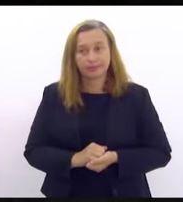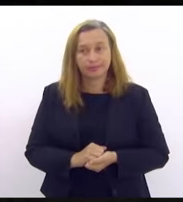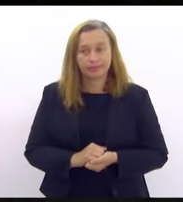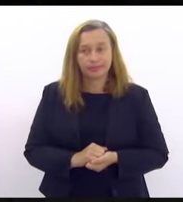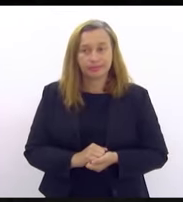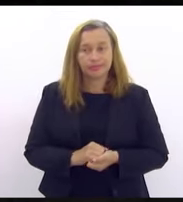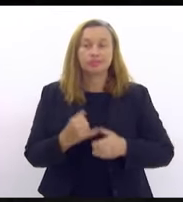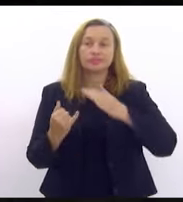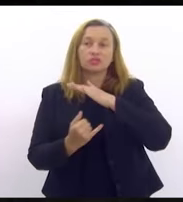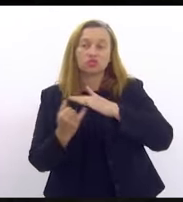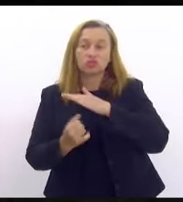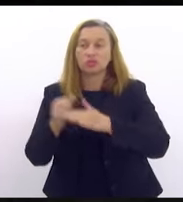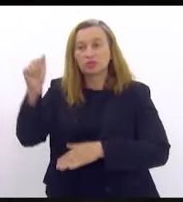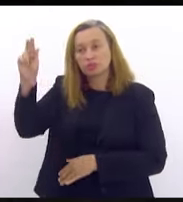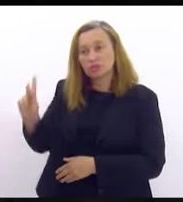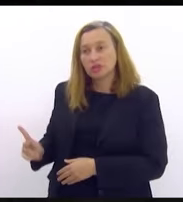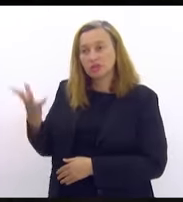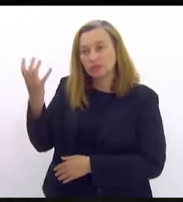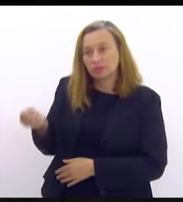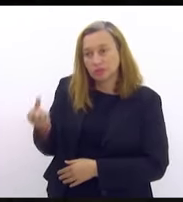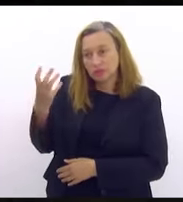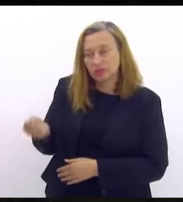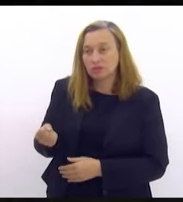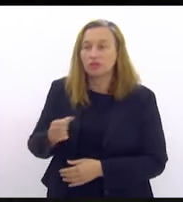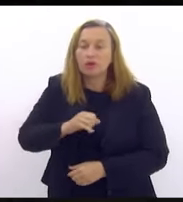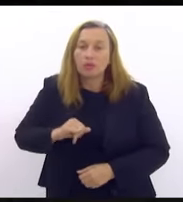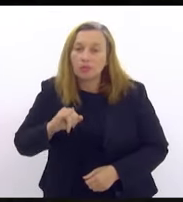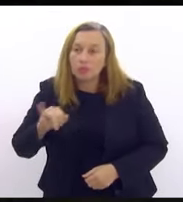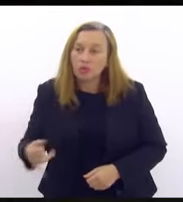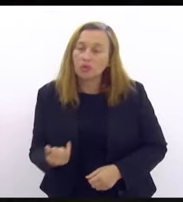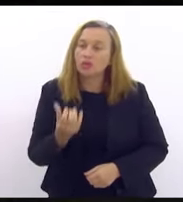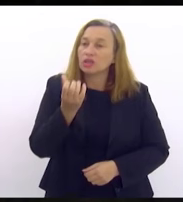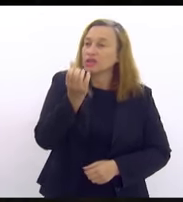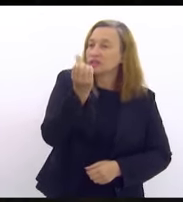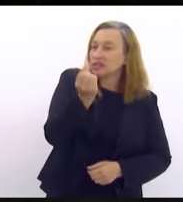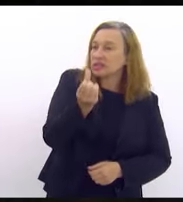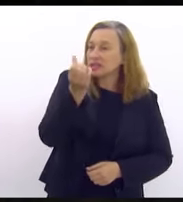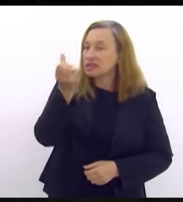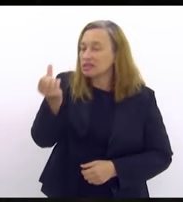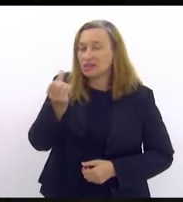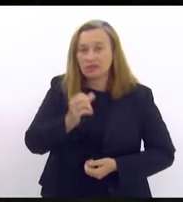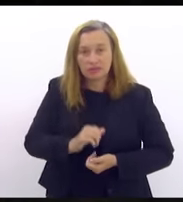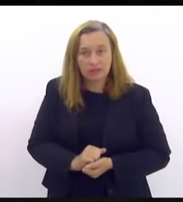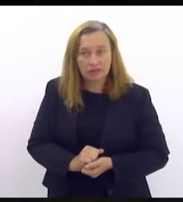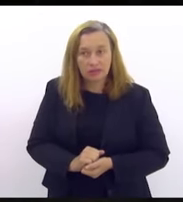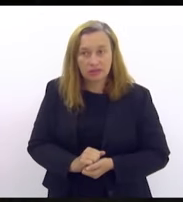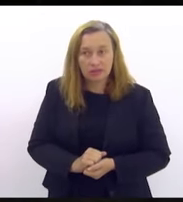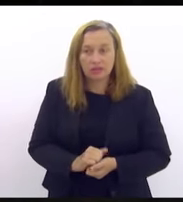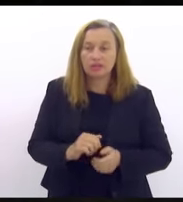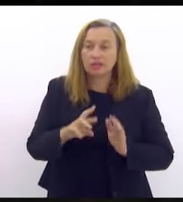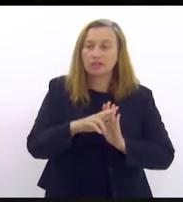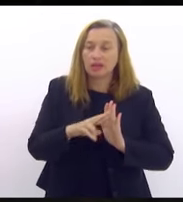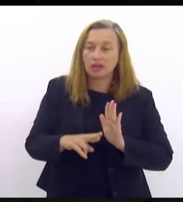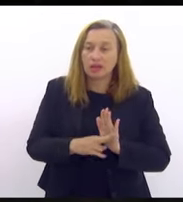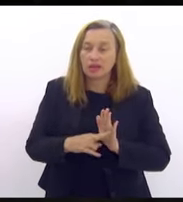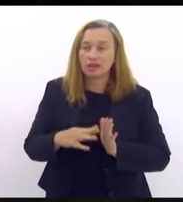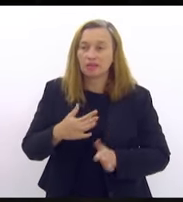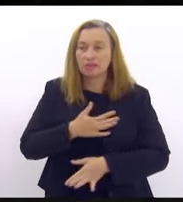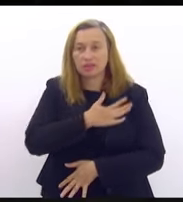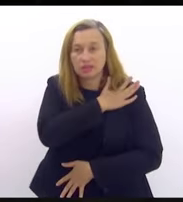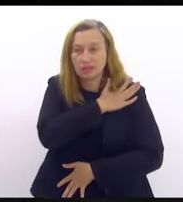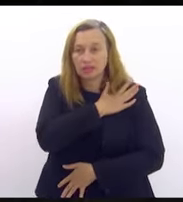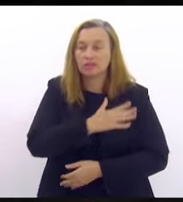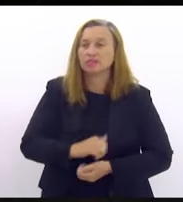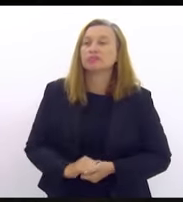institutos de aposentadoria e pensão isso foi aproveitado em 66 no regime militar